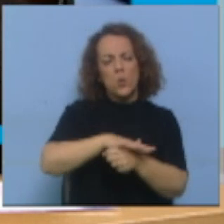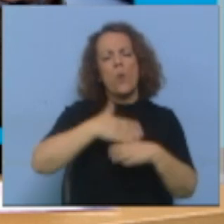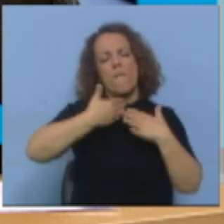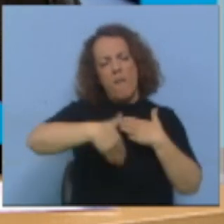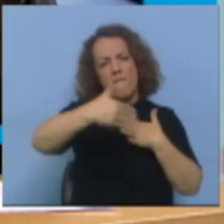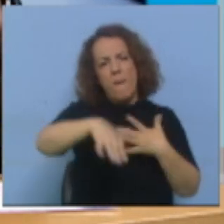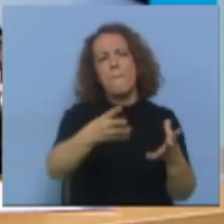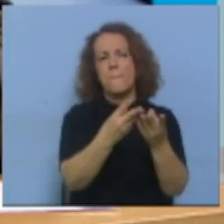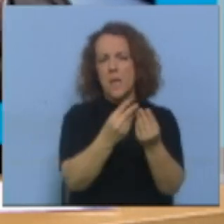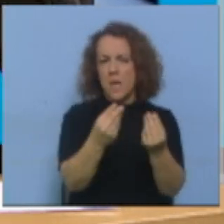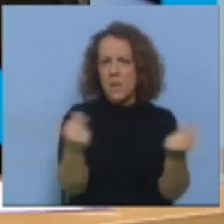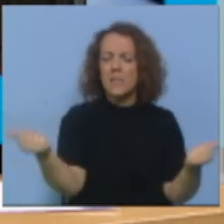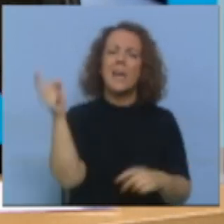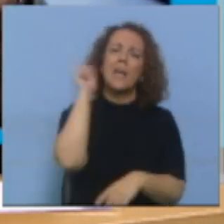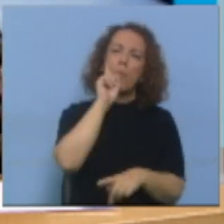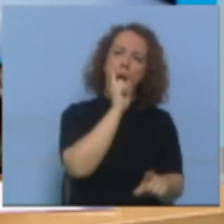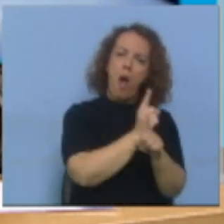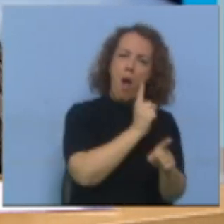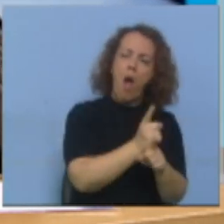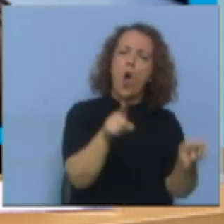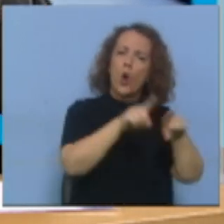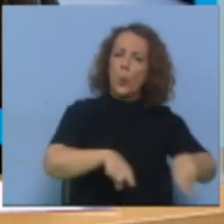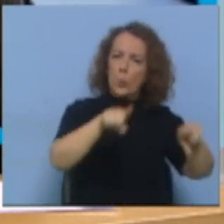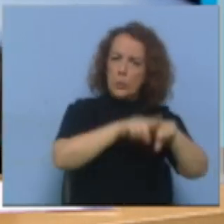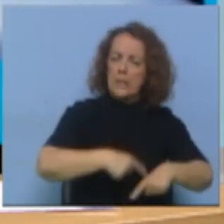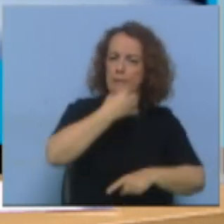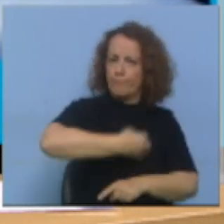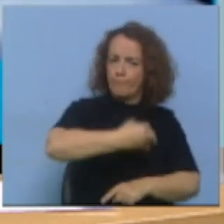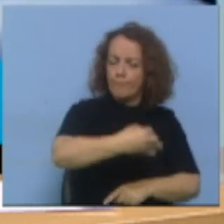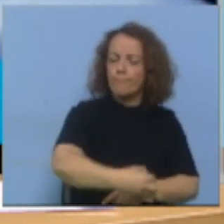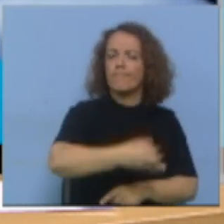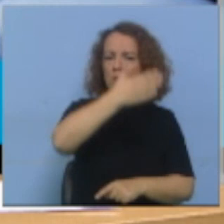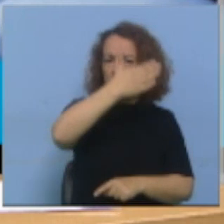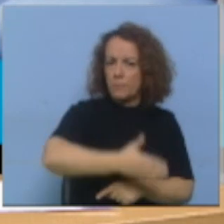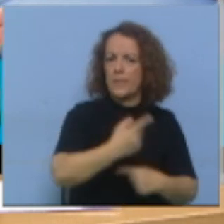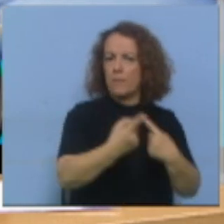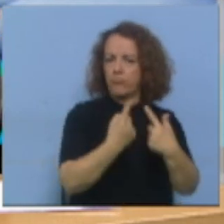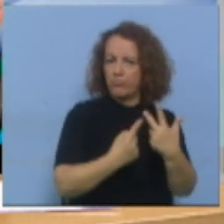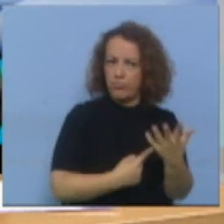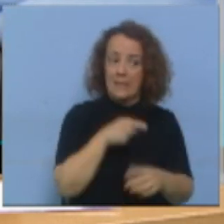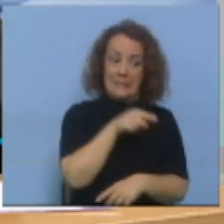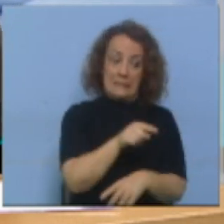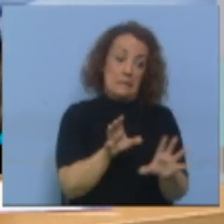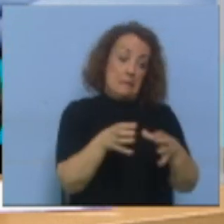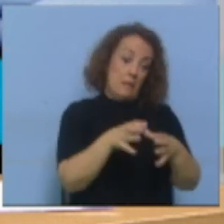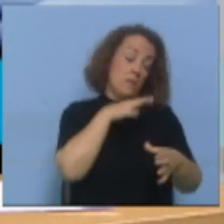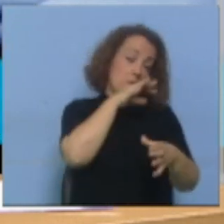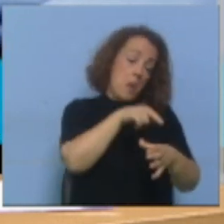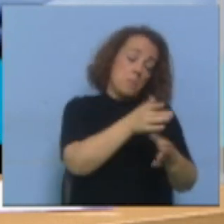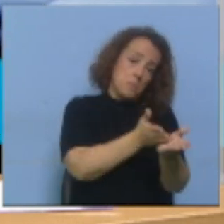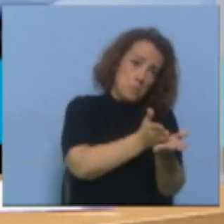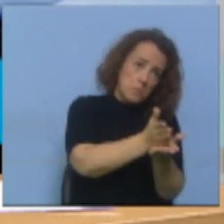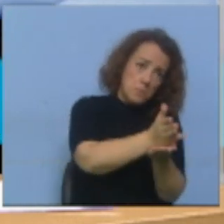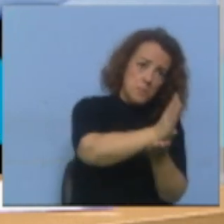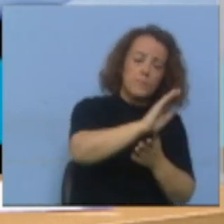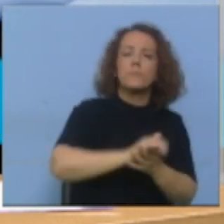isso é importante estabelecer rotinas, disciplina e por aí adiante. Essa família vai por diante. Há